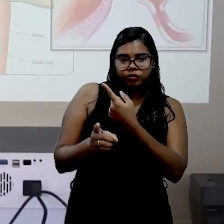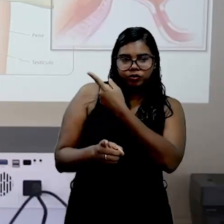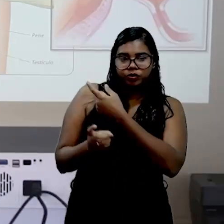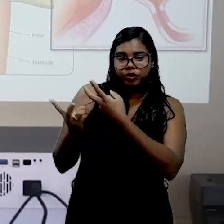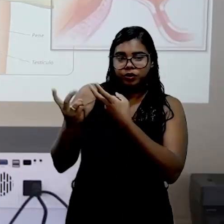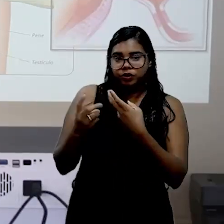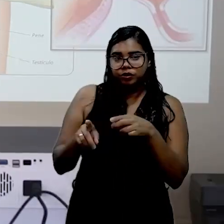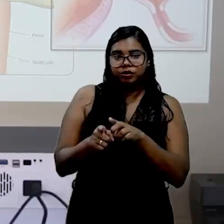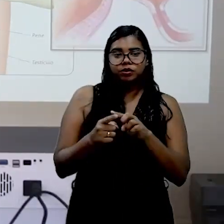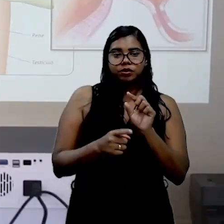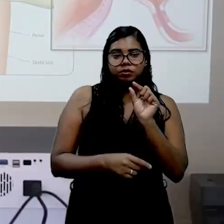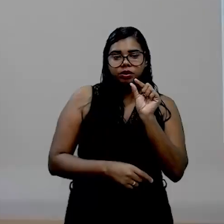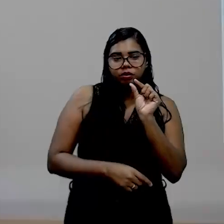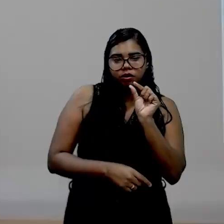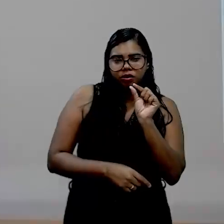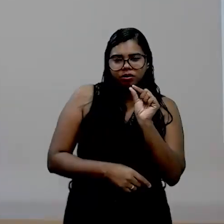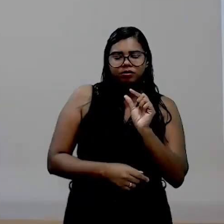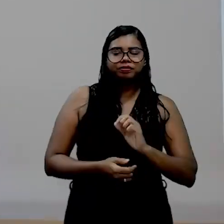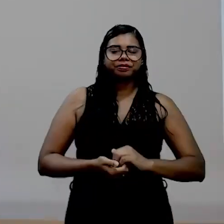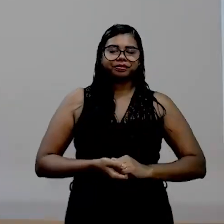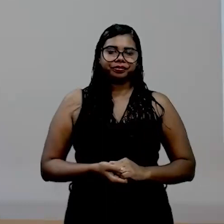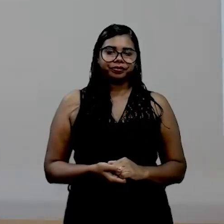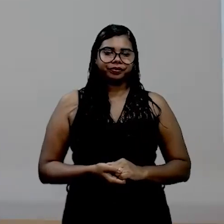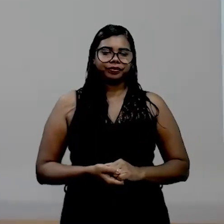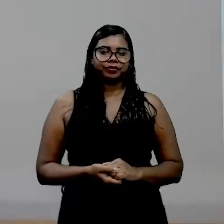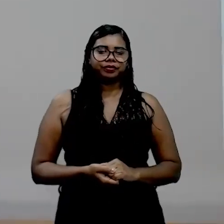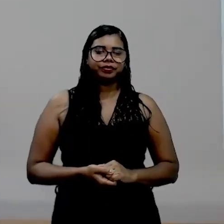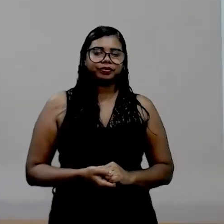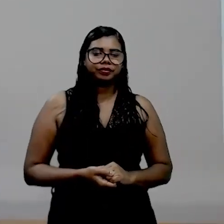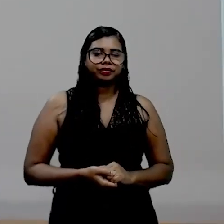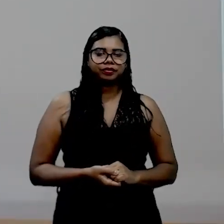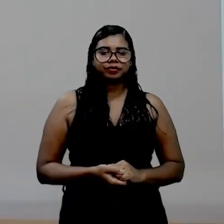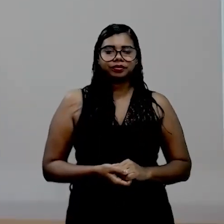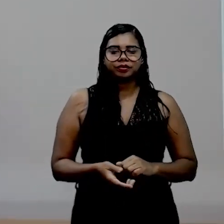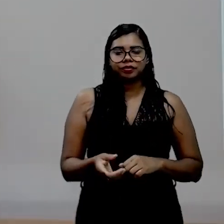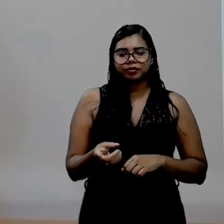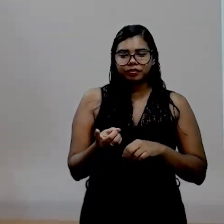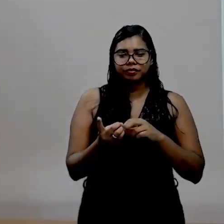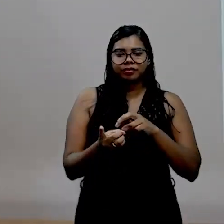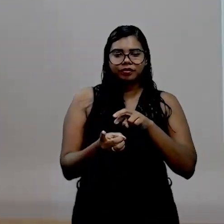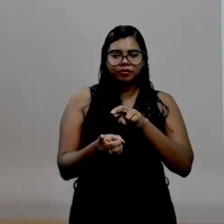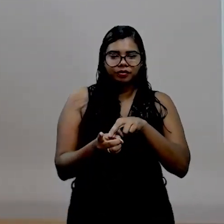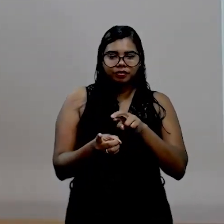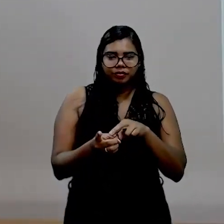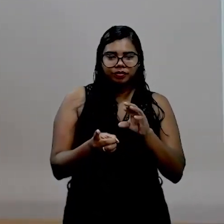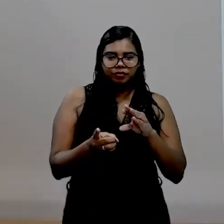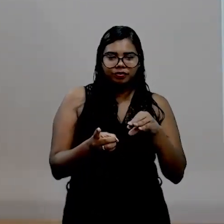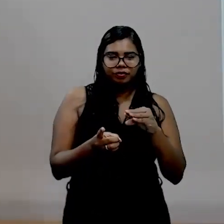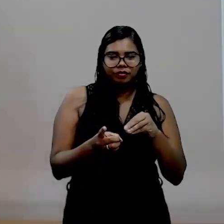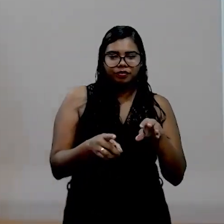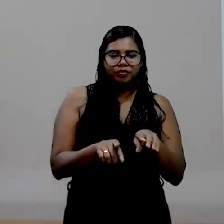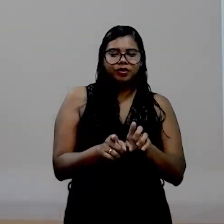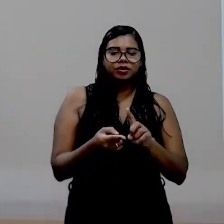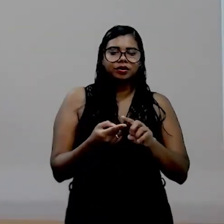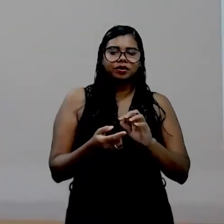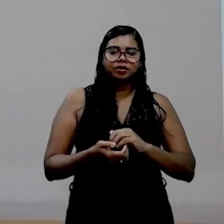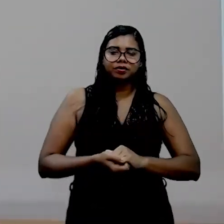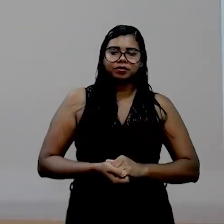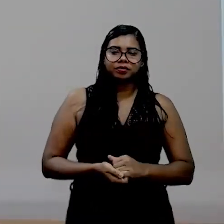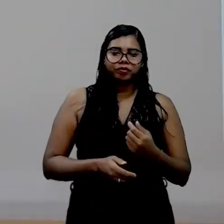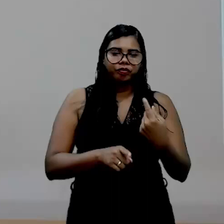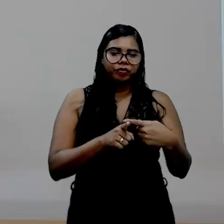pequeno carocinho, tá? Você coloca, sente lá que a próstata realmente tem uma consistência macia, tá? Macia. Porque